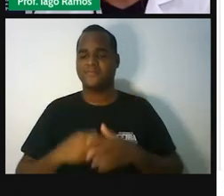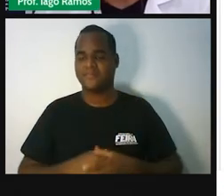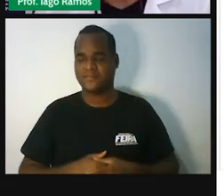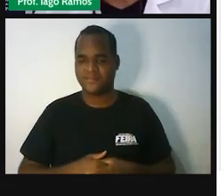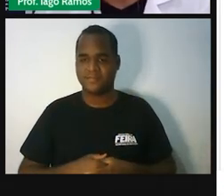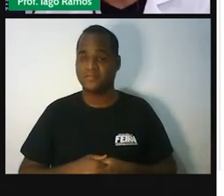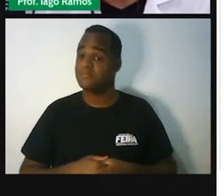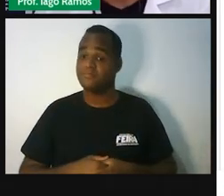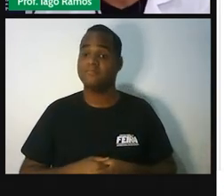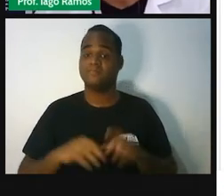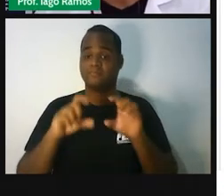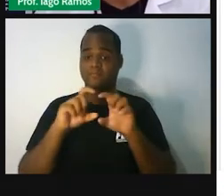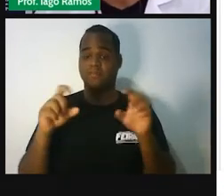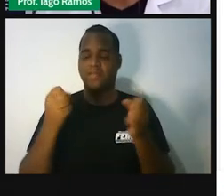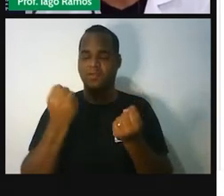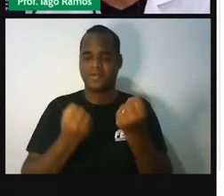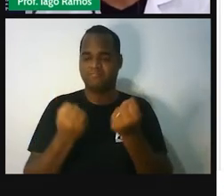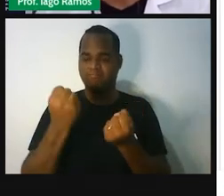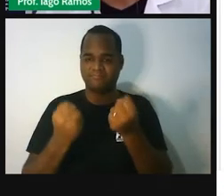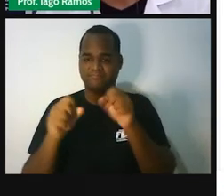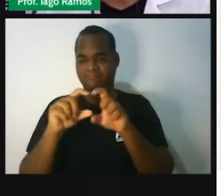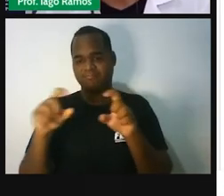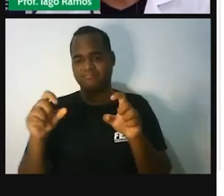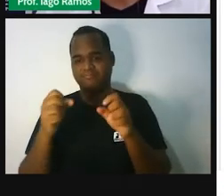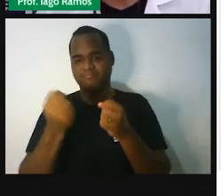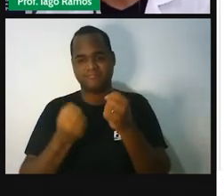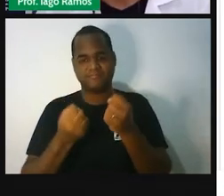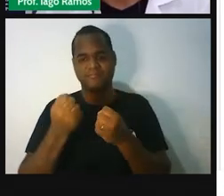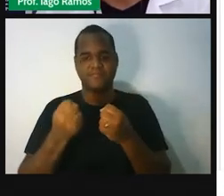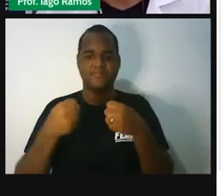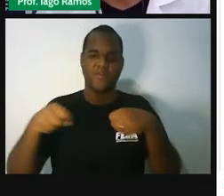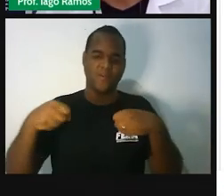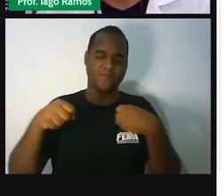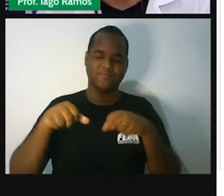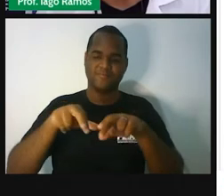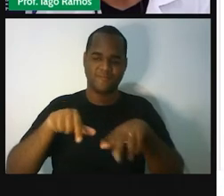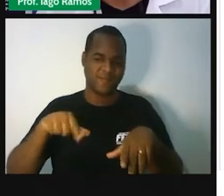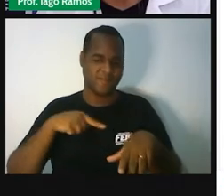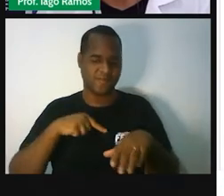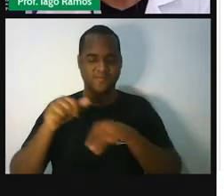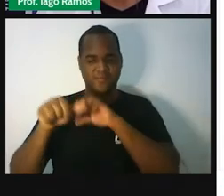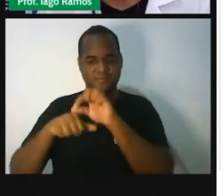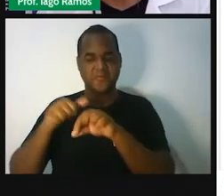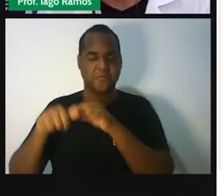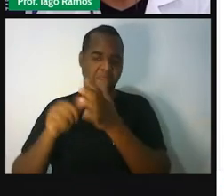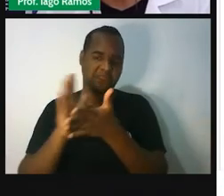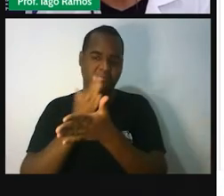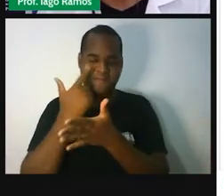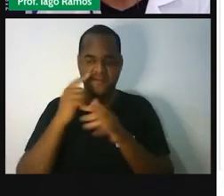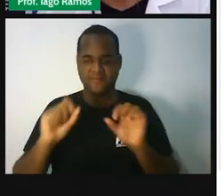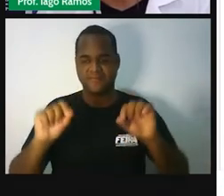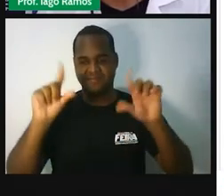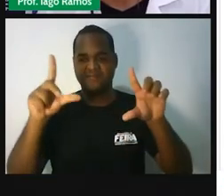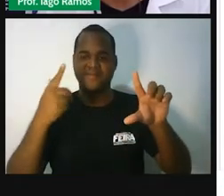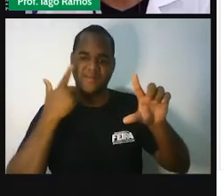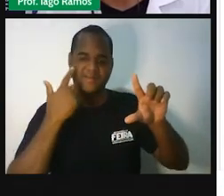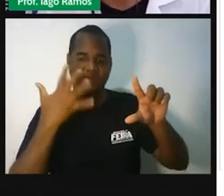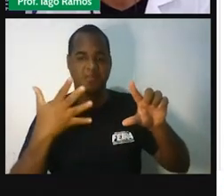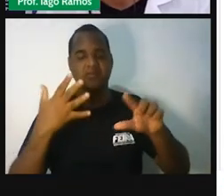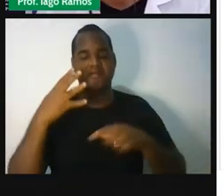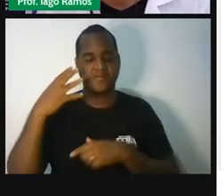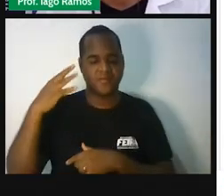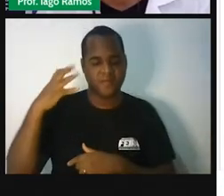as placas de carro, né? Você viu, você já ouviu na televisão, ouviu talvez no